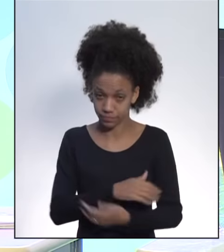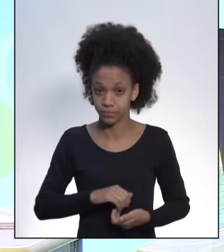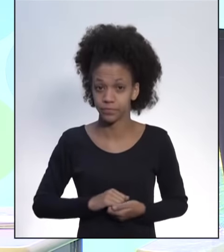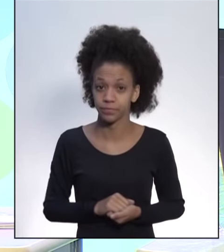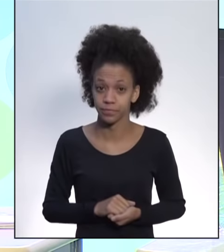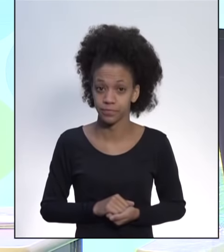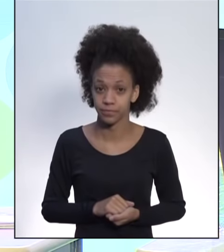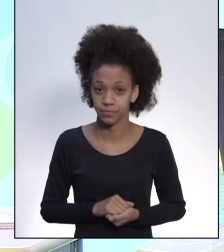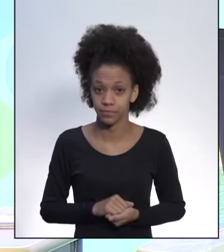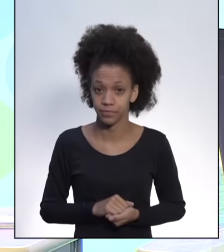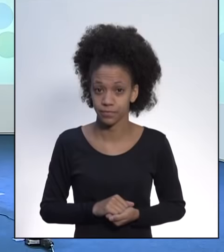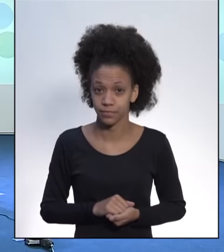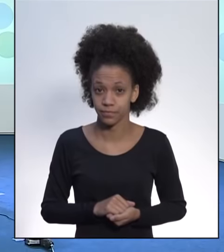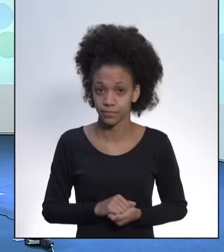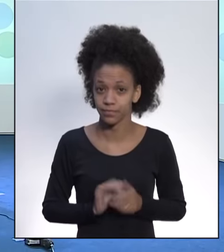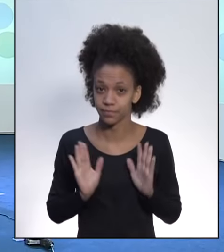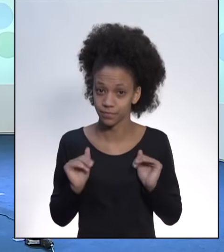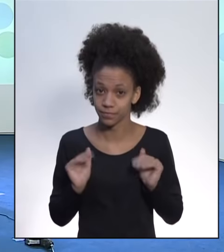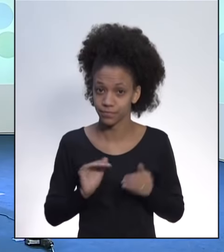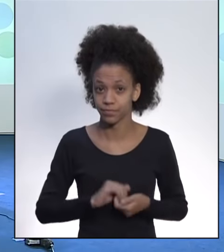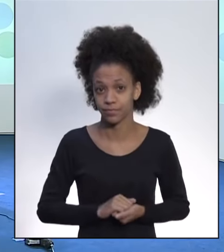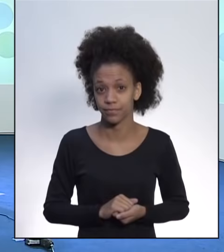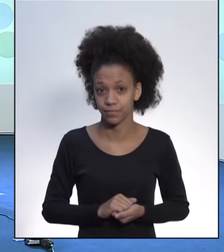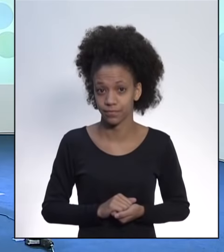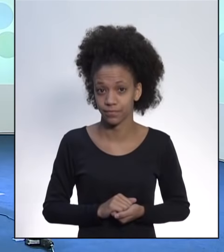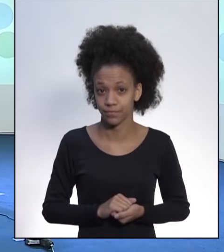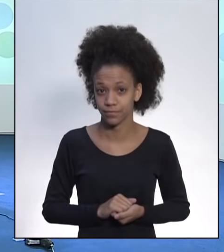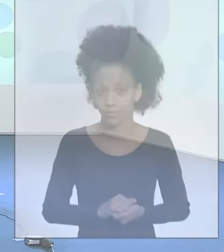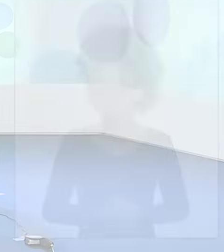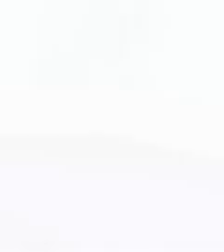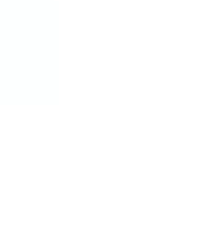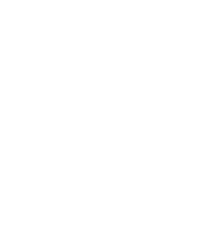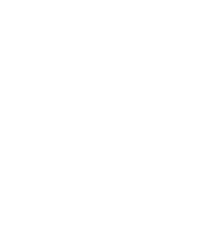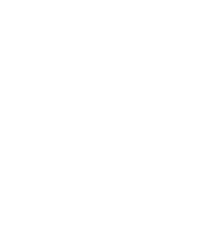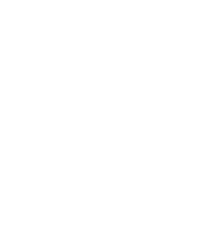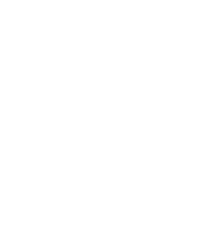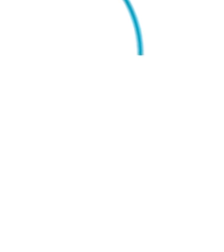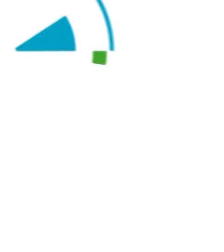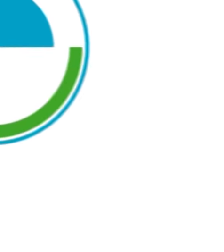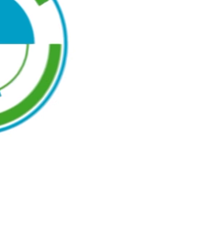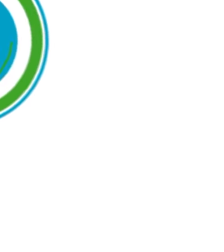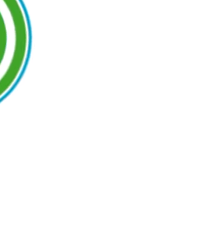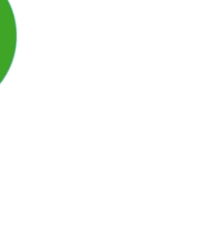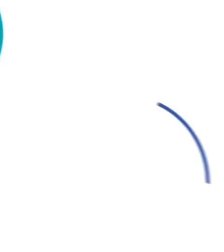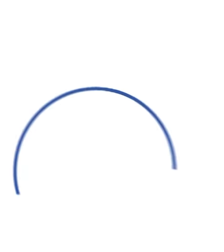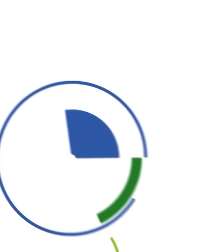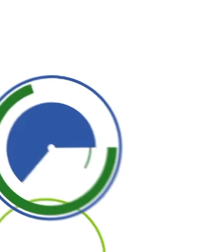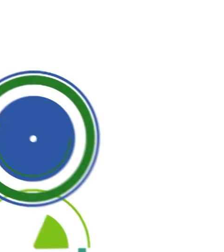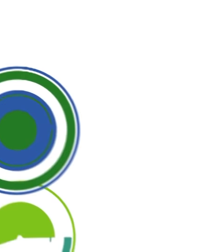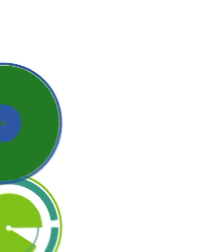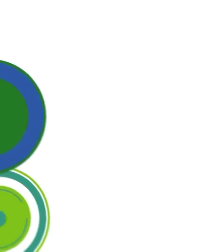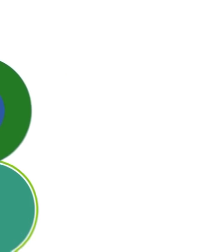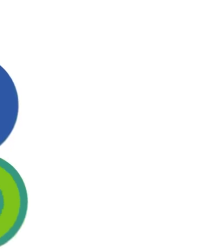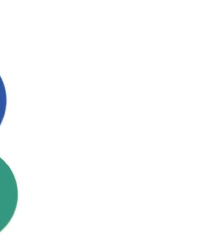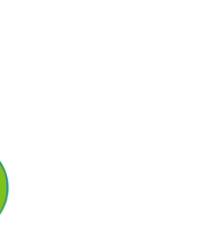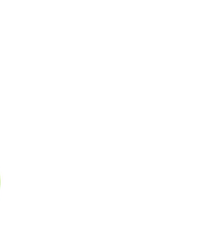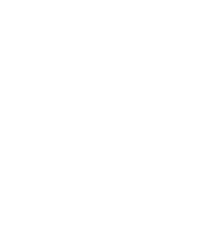good bye bye e aí